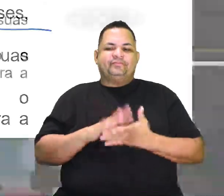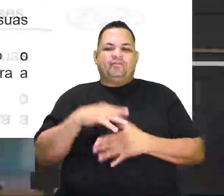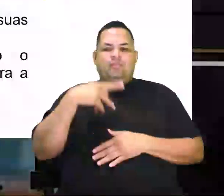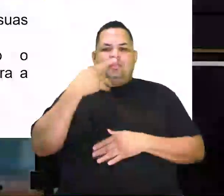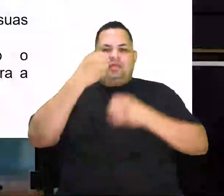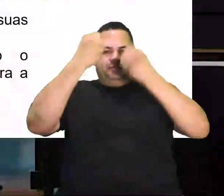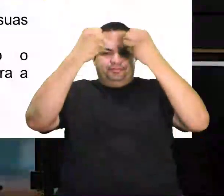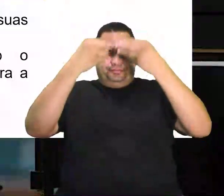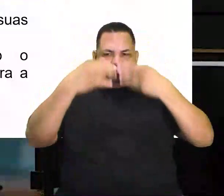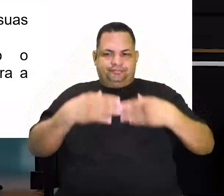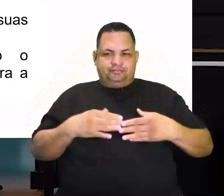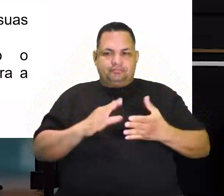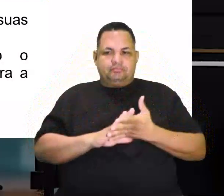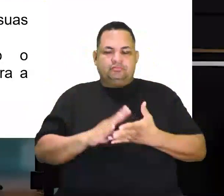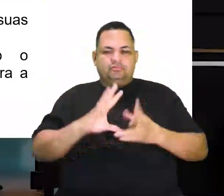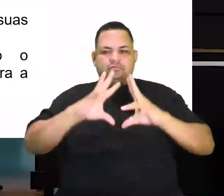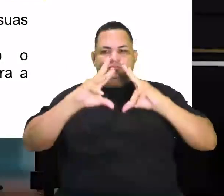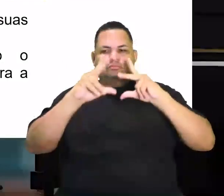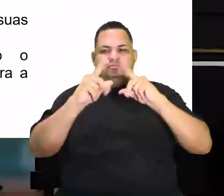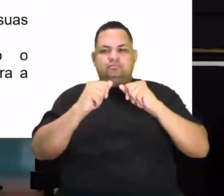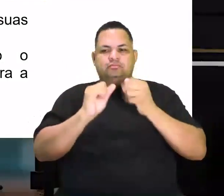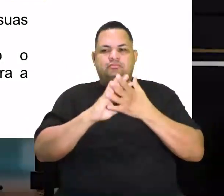dizer, né, com todas essas informações?